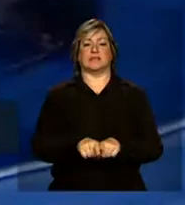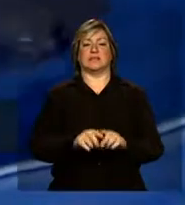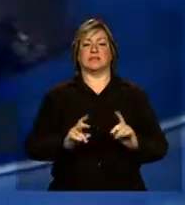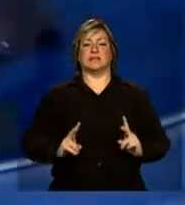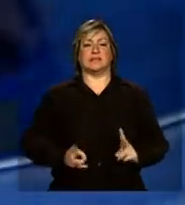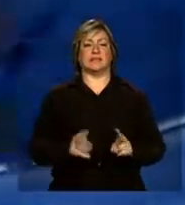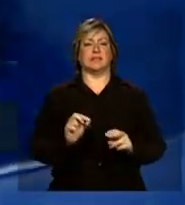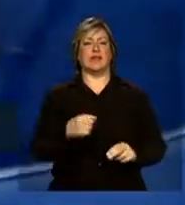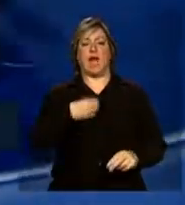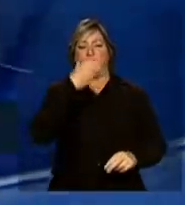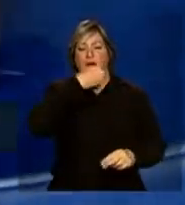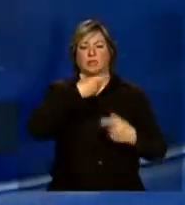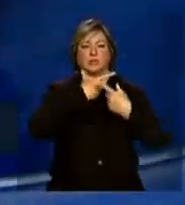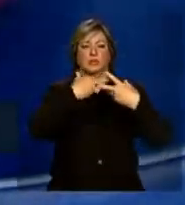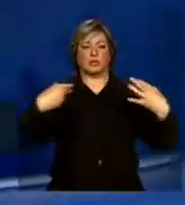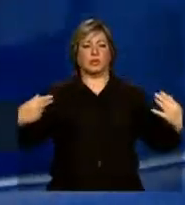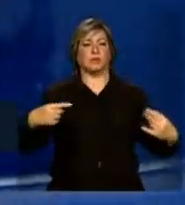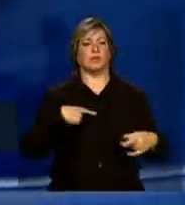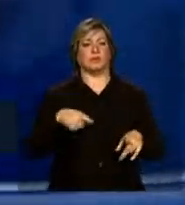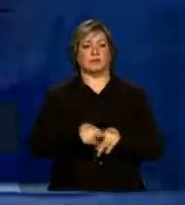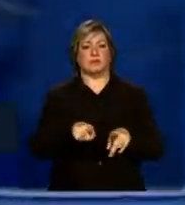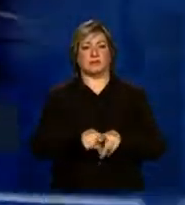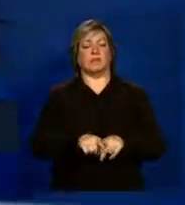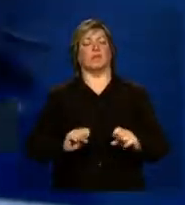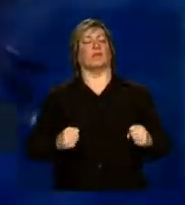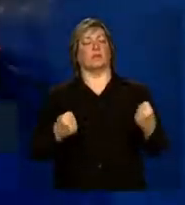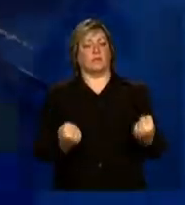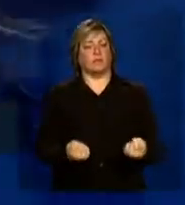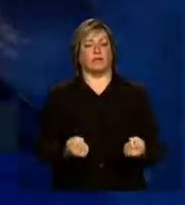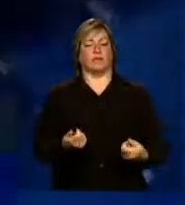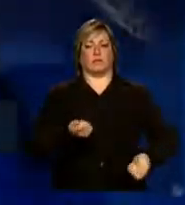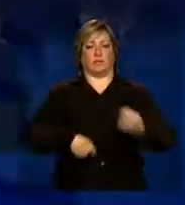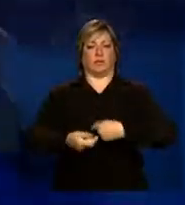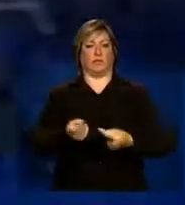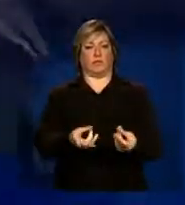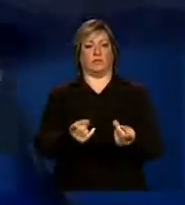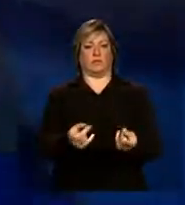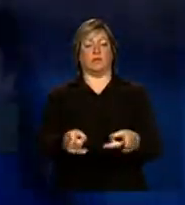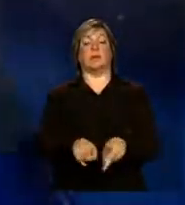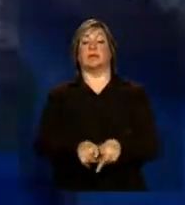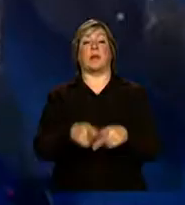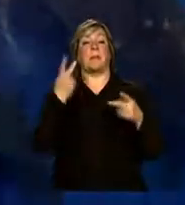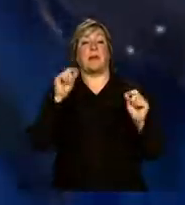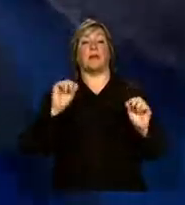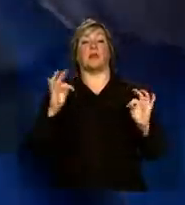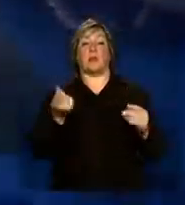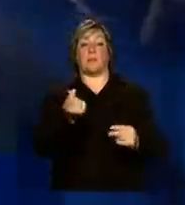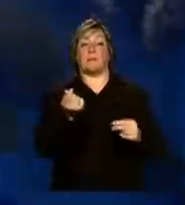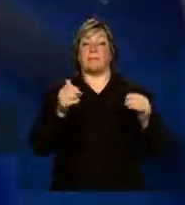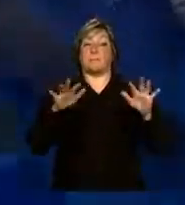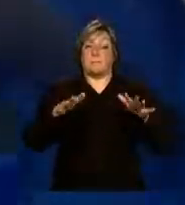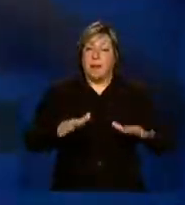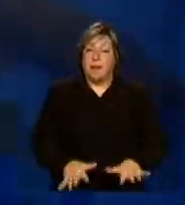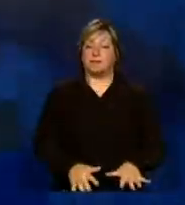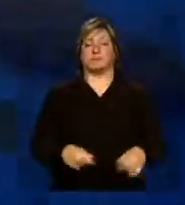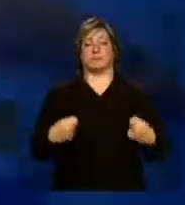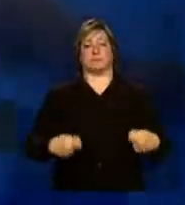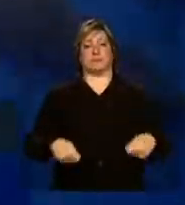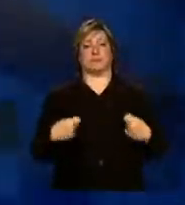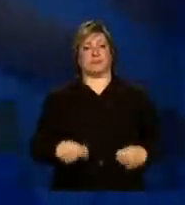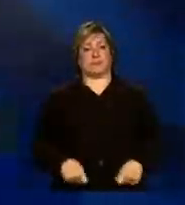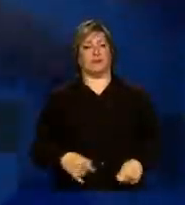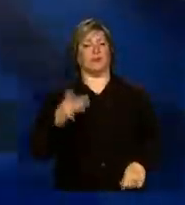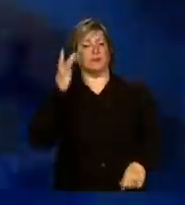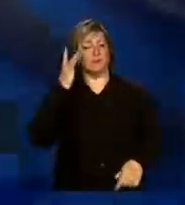desde Granjeiro em todos os sentidos fortalecer a comercialização para que os preços no mercado também tenha